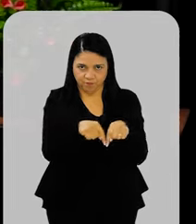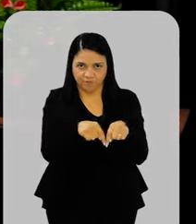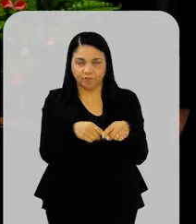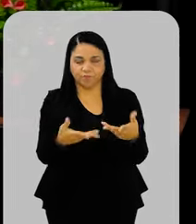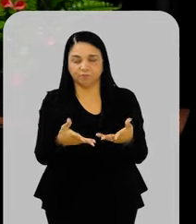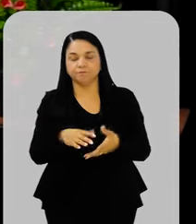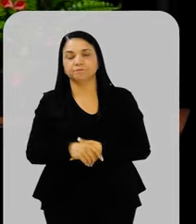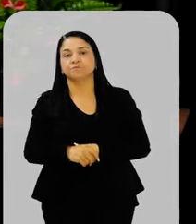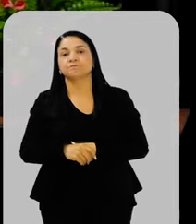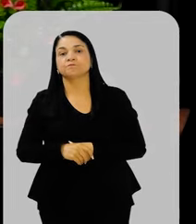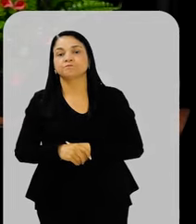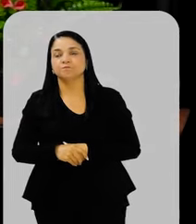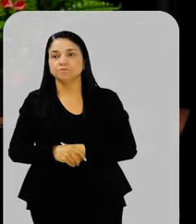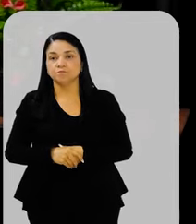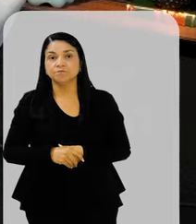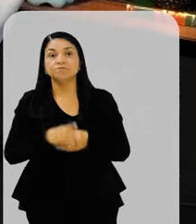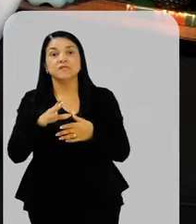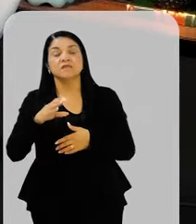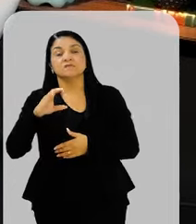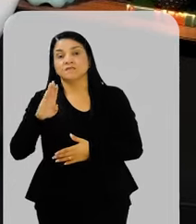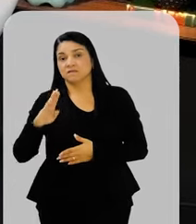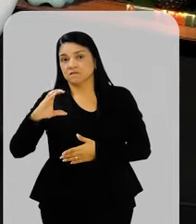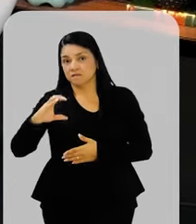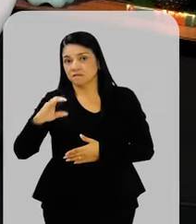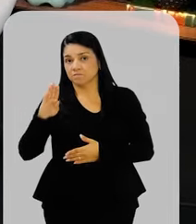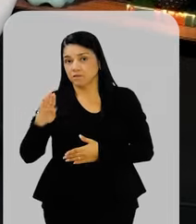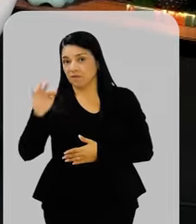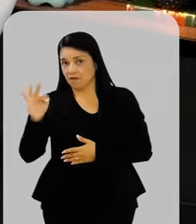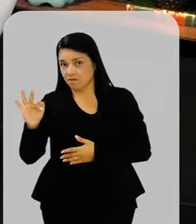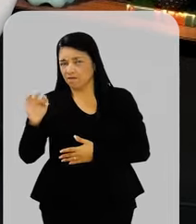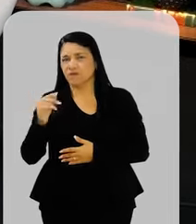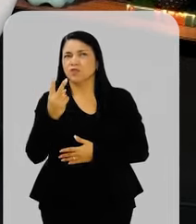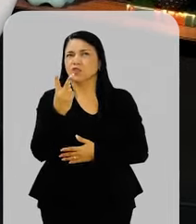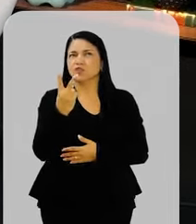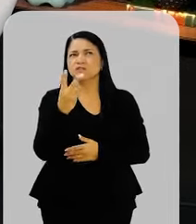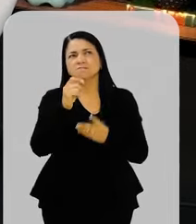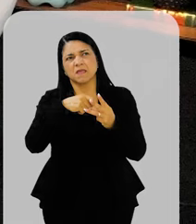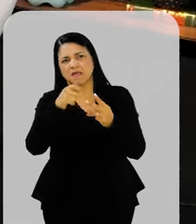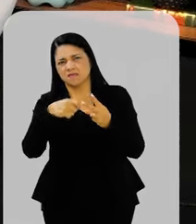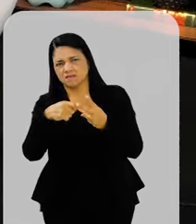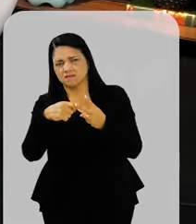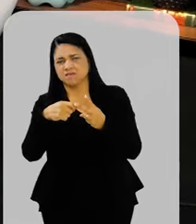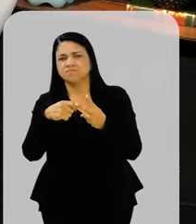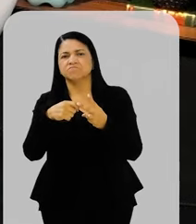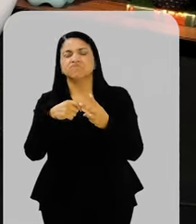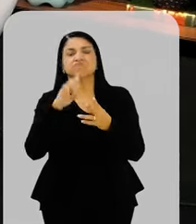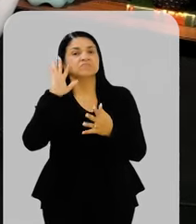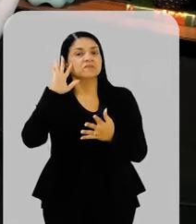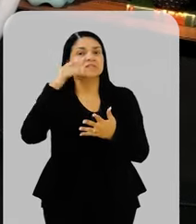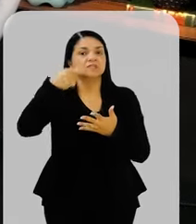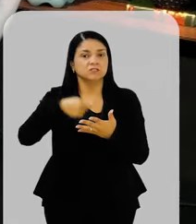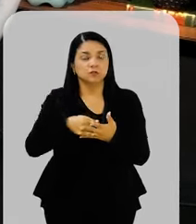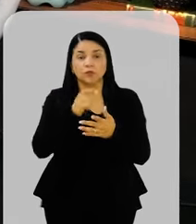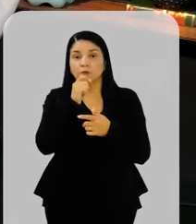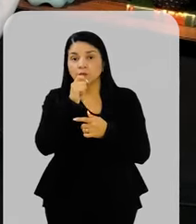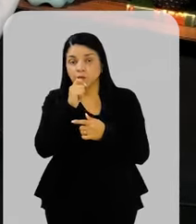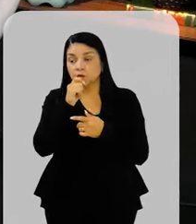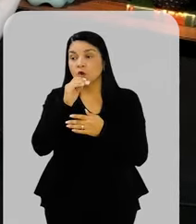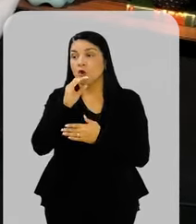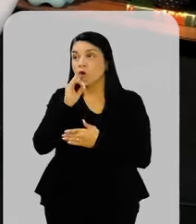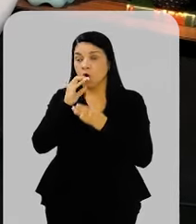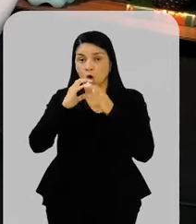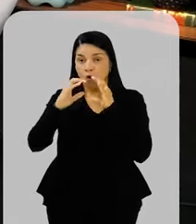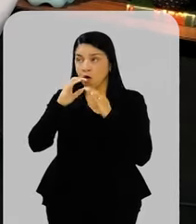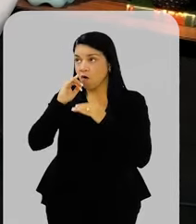partida de futebol. Ô Renato, a CBF já tem uns 2 meses isso, mais ou menos, dois meses e meio, ela decidiu que o árbitro